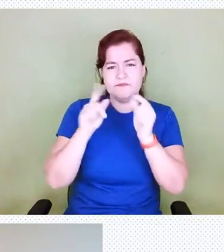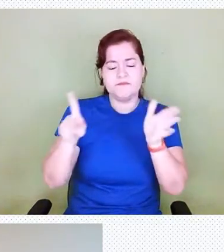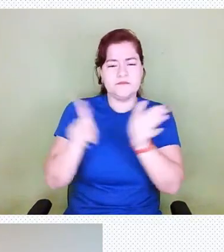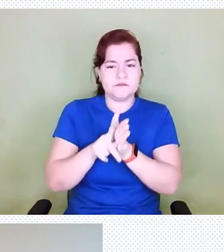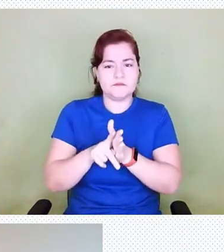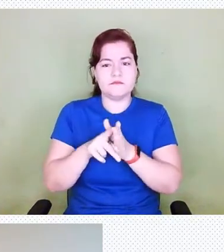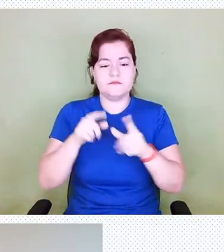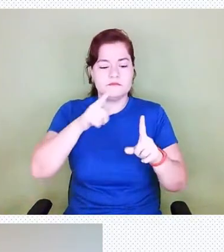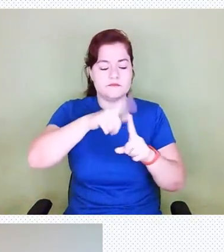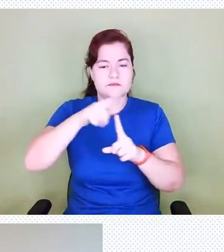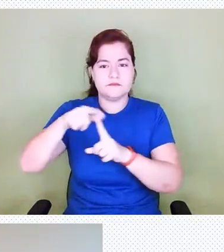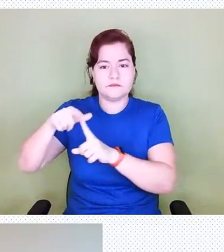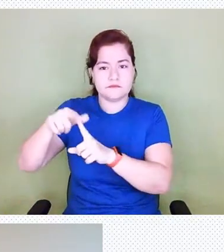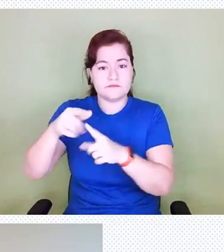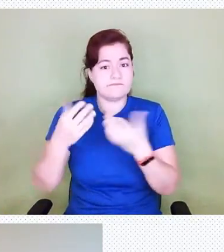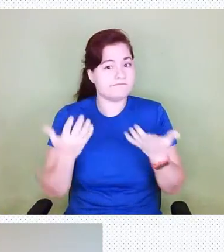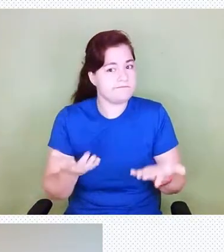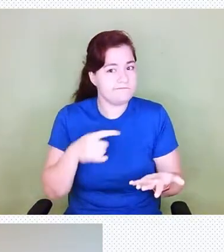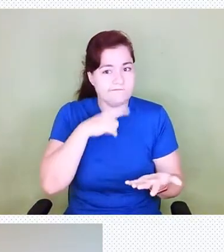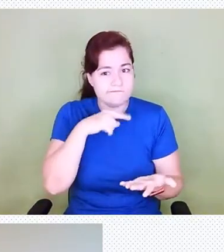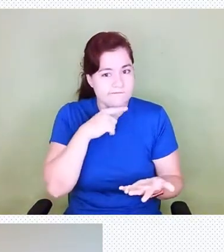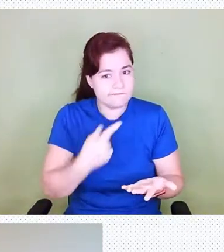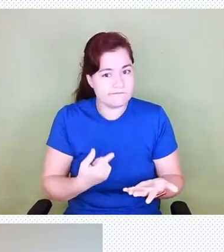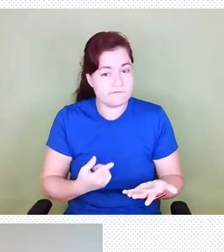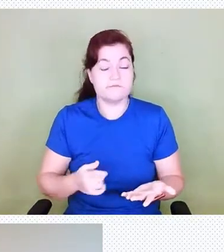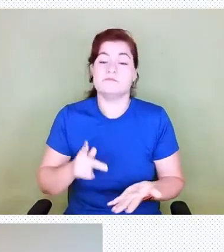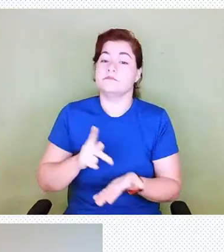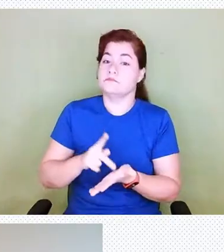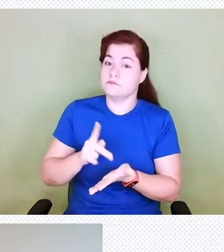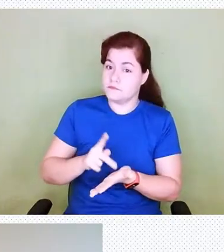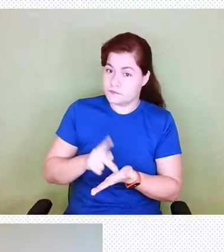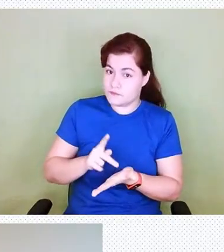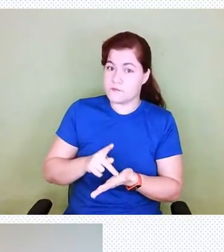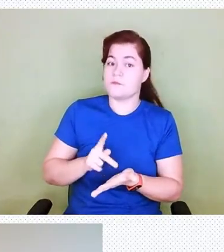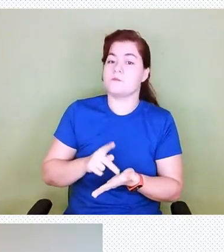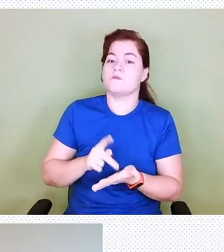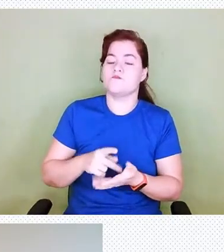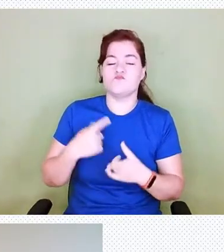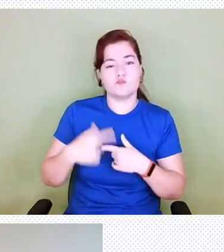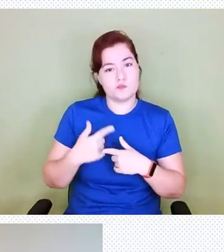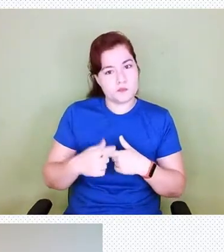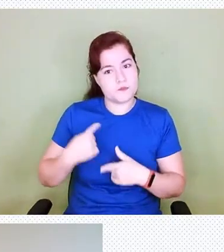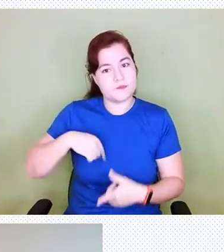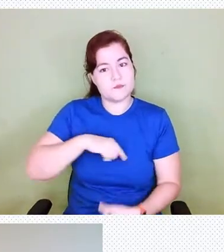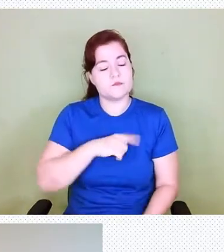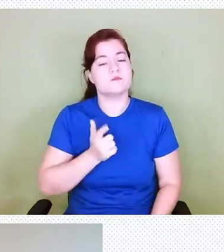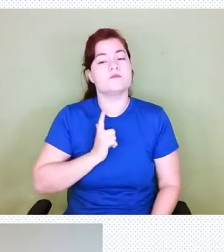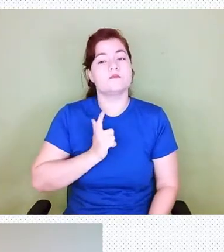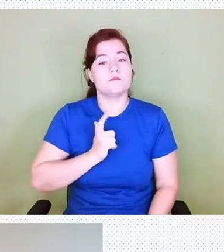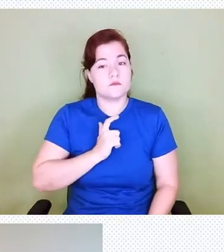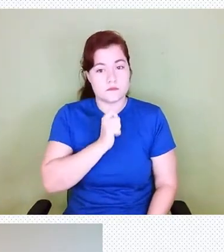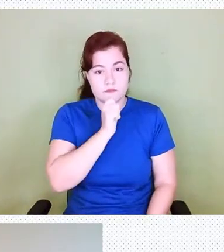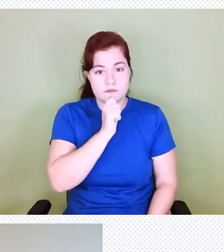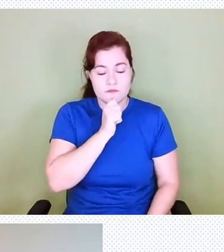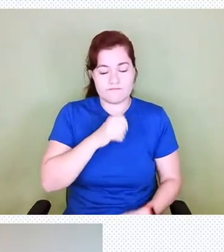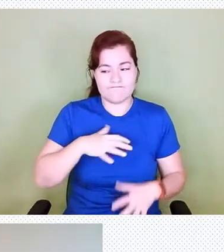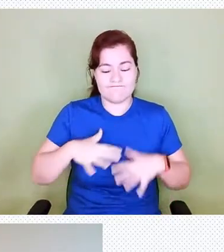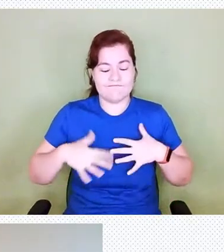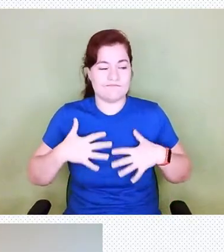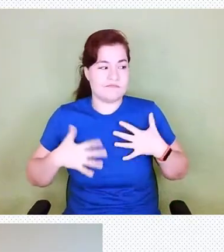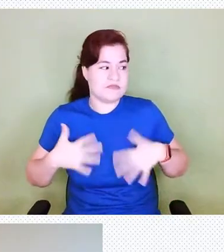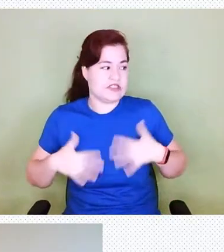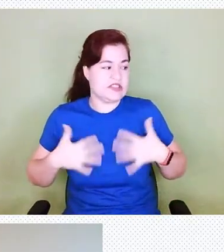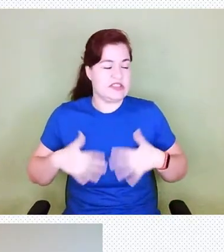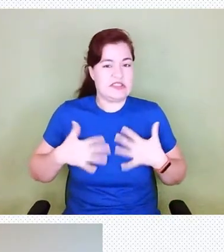terreno? Não é? Verdade, verdade. Porque sim. ainda temos algumas vacilações, alguns conflitos, ainda